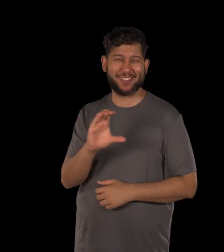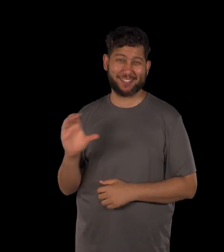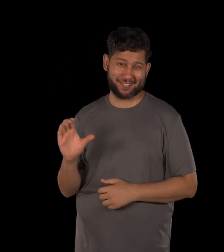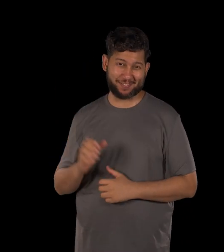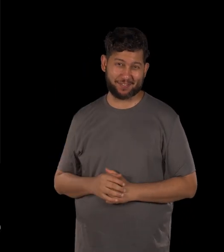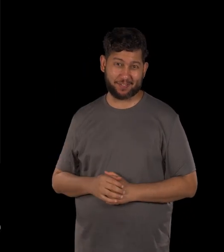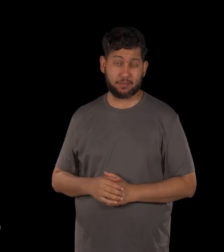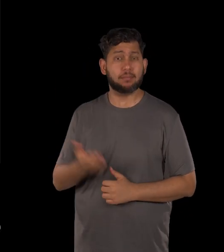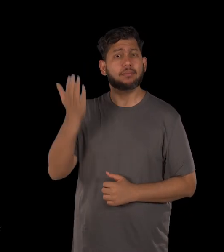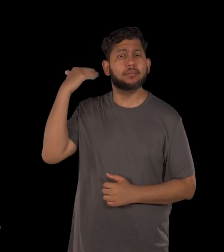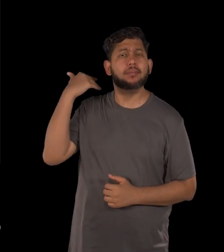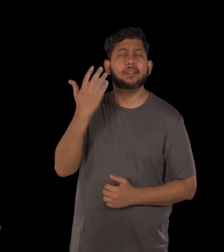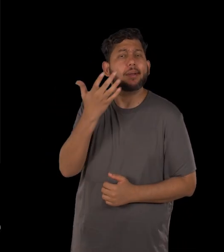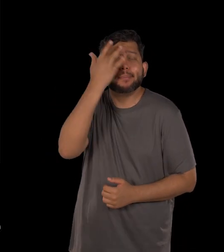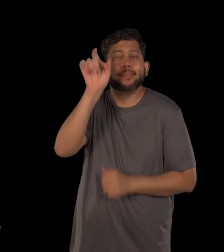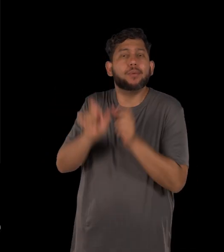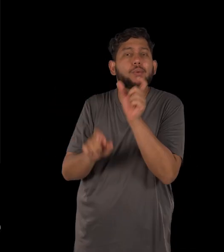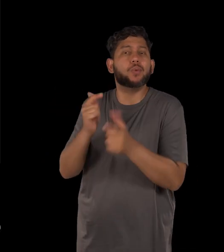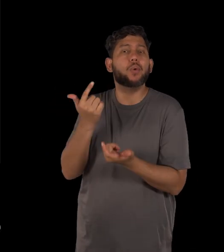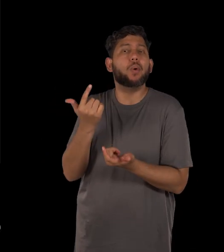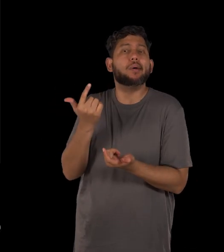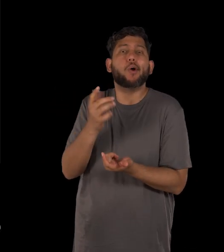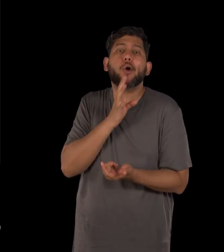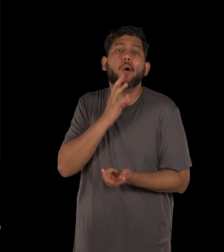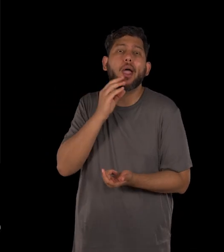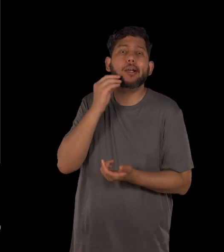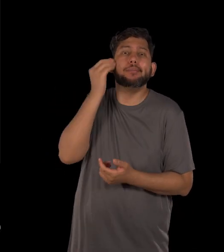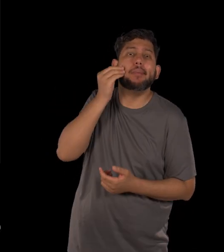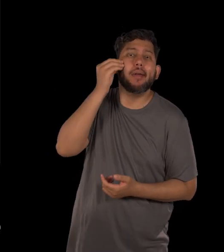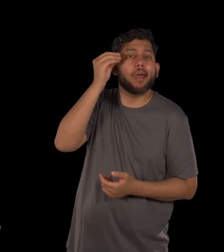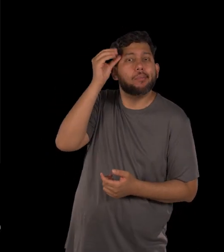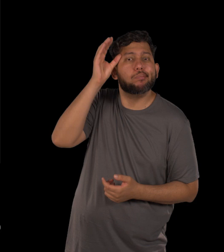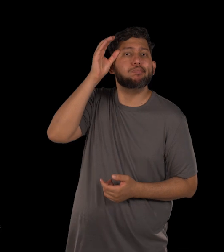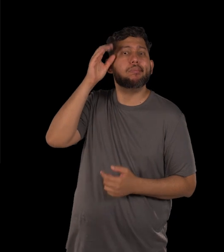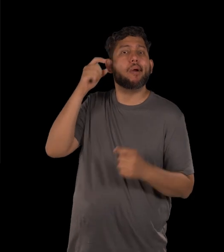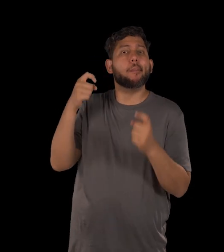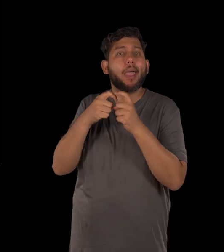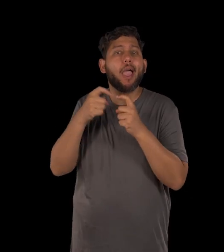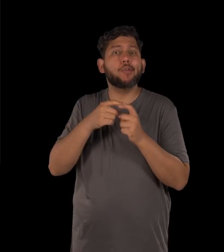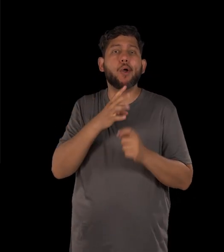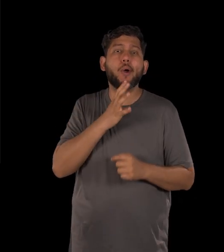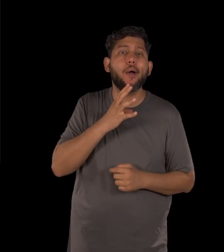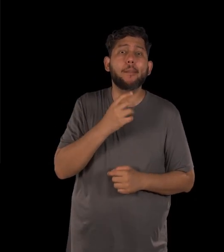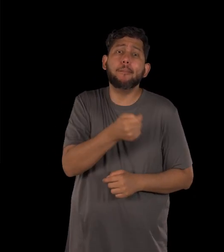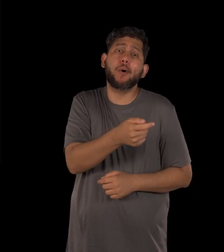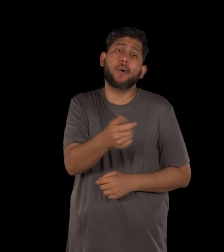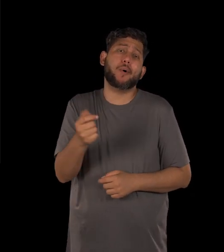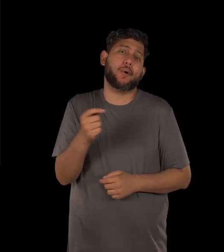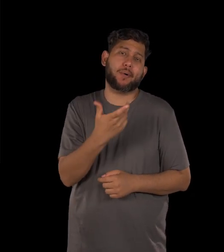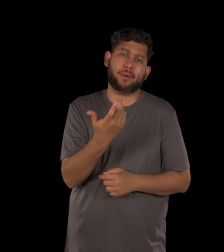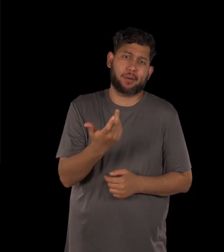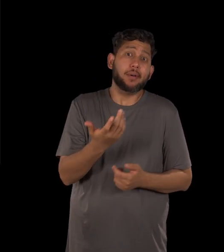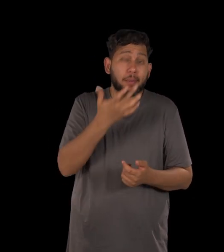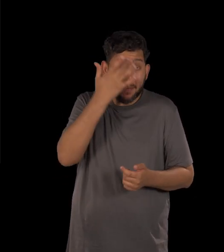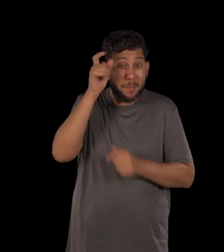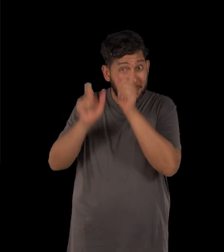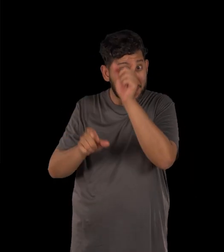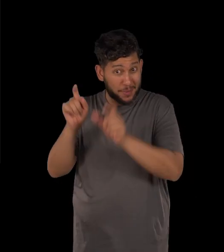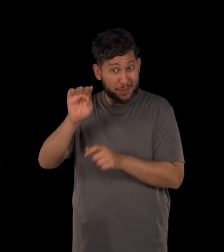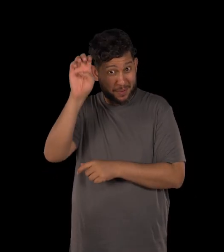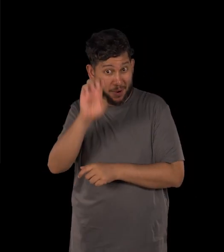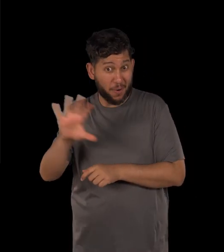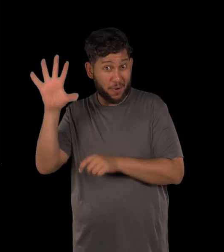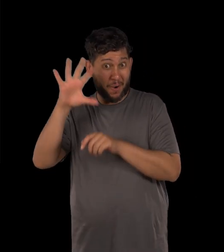Na época, praticamente inexistia alguém com conhecimentos médicos na colônia, e não raro, até mesmo os